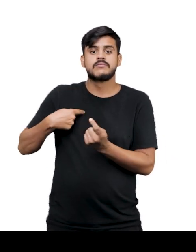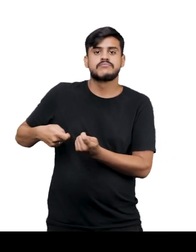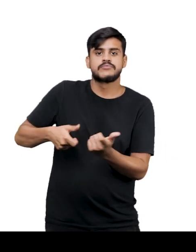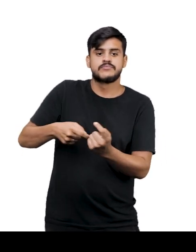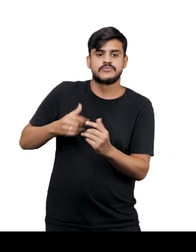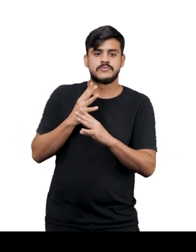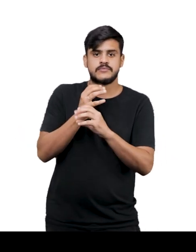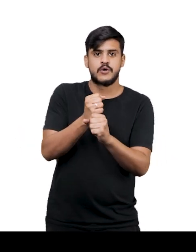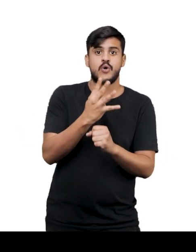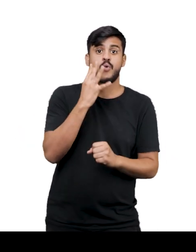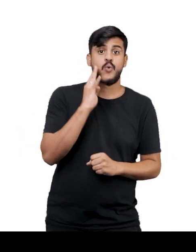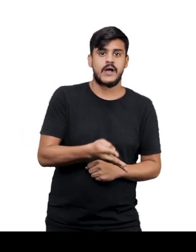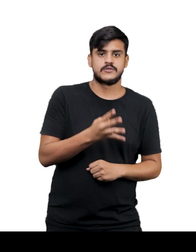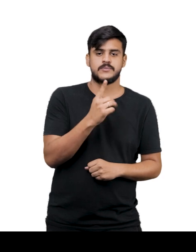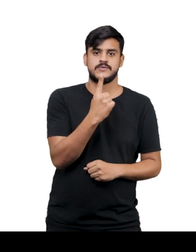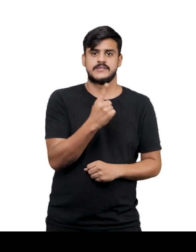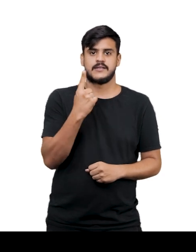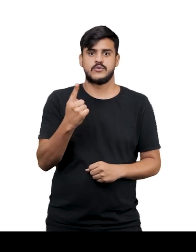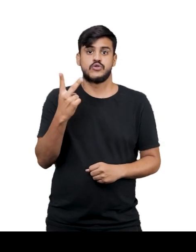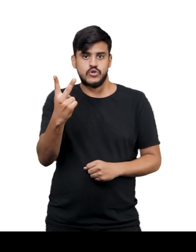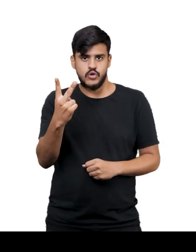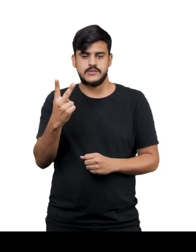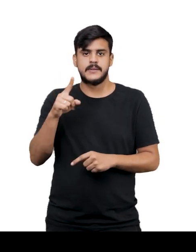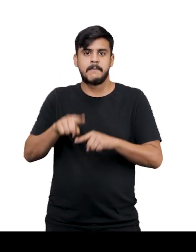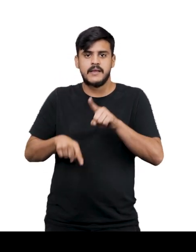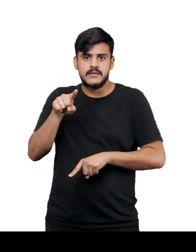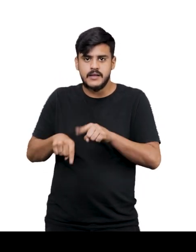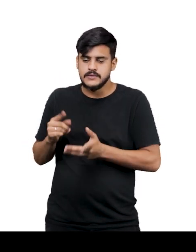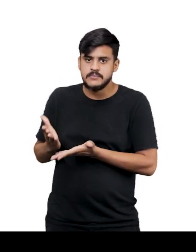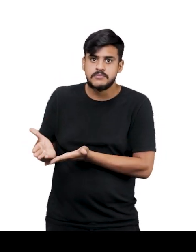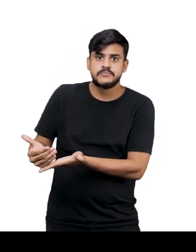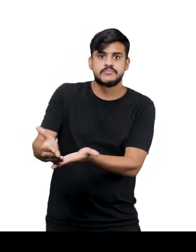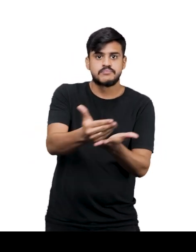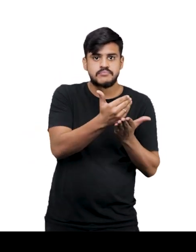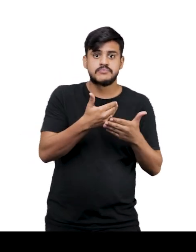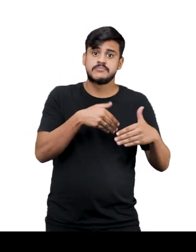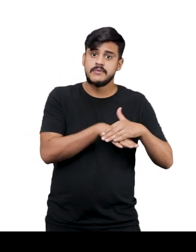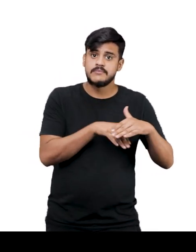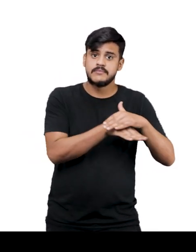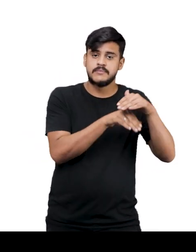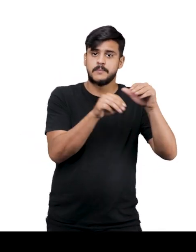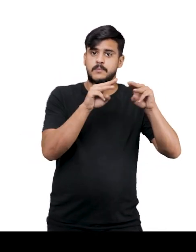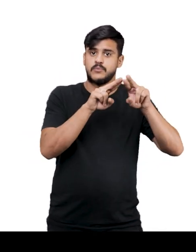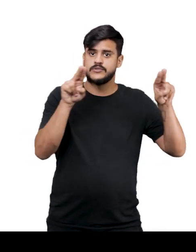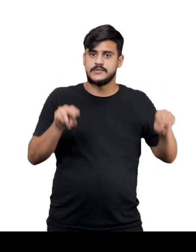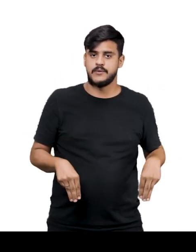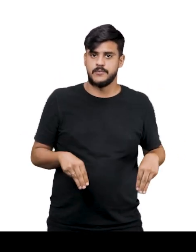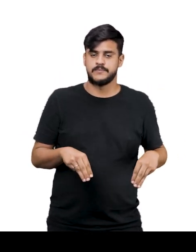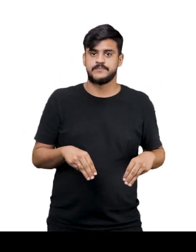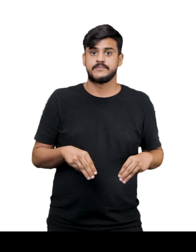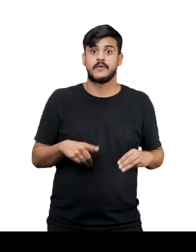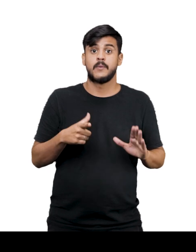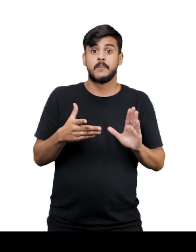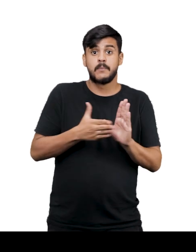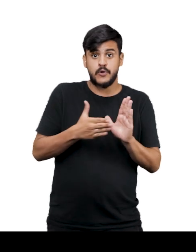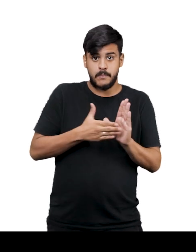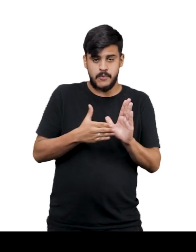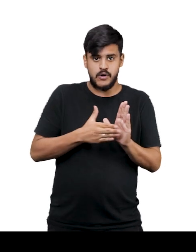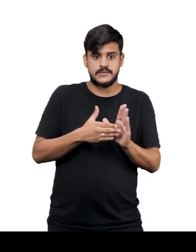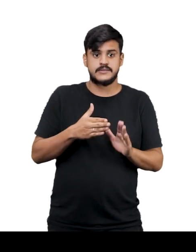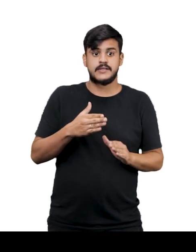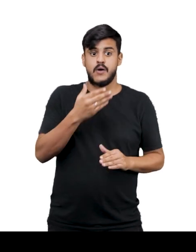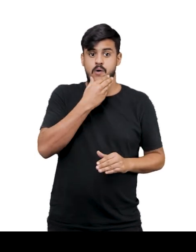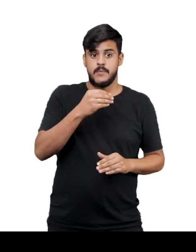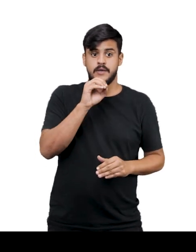se desdobrou na doação de 4.112 objetos de consumo de massa para o acervo do museu.